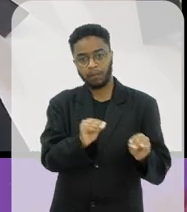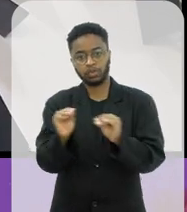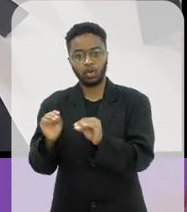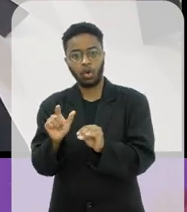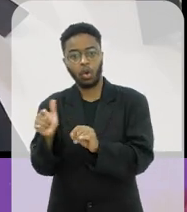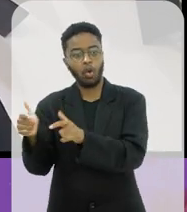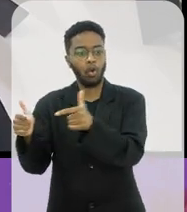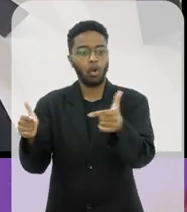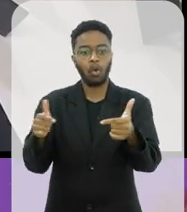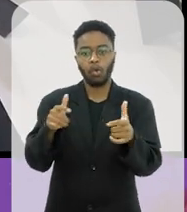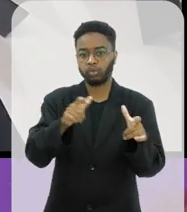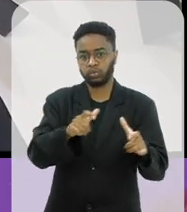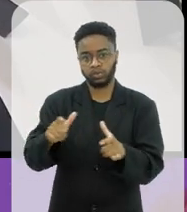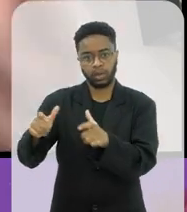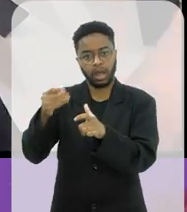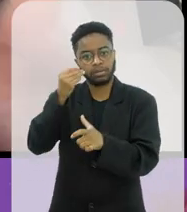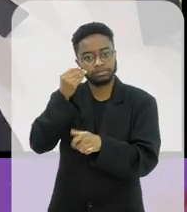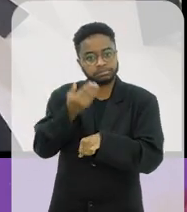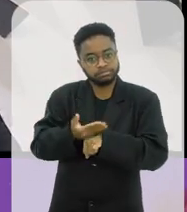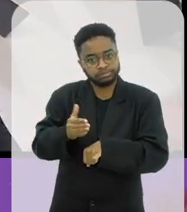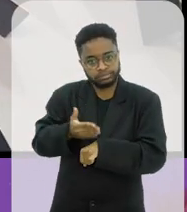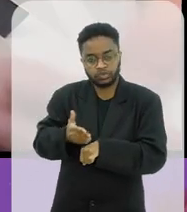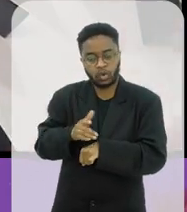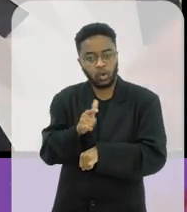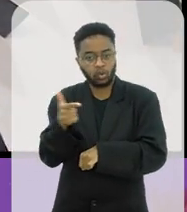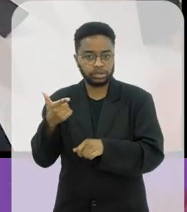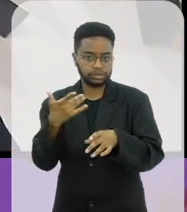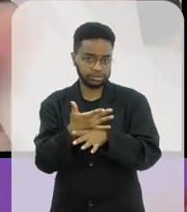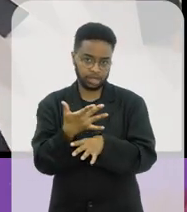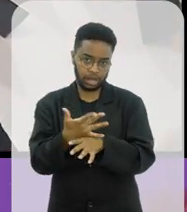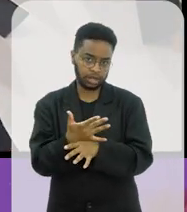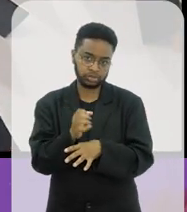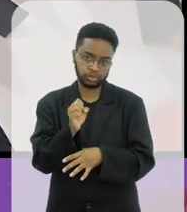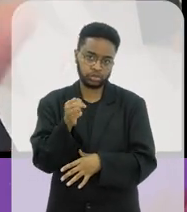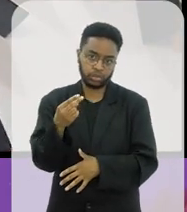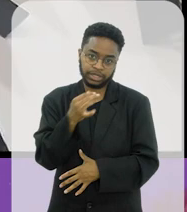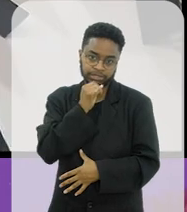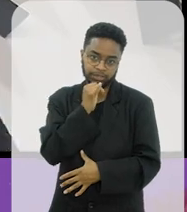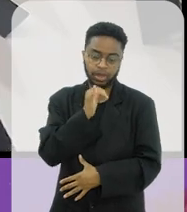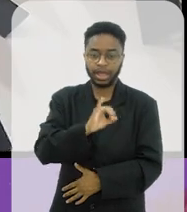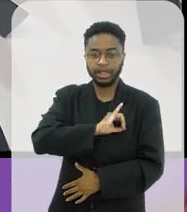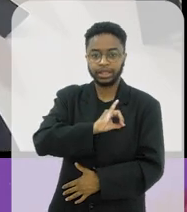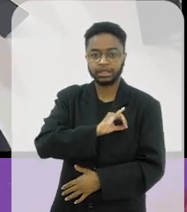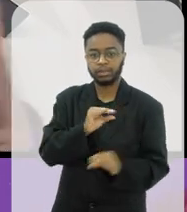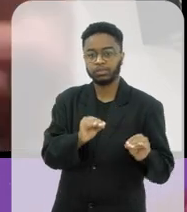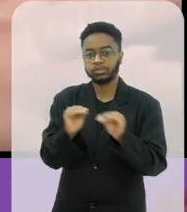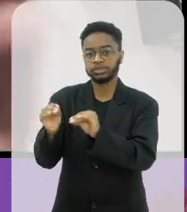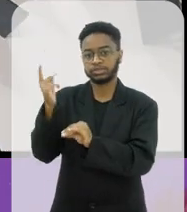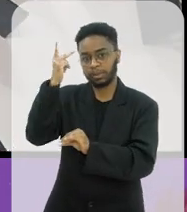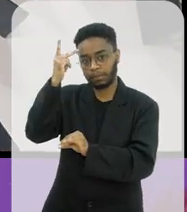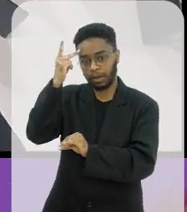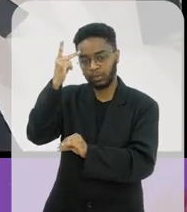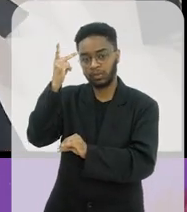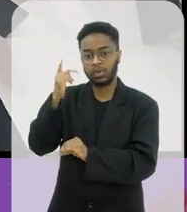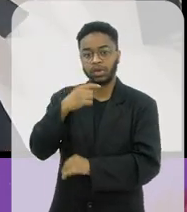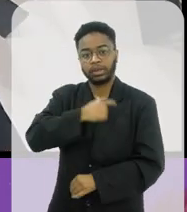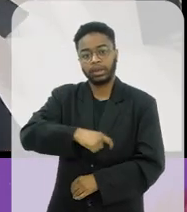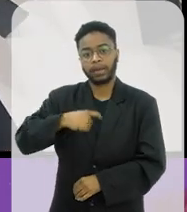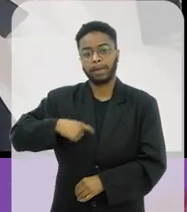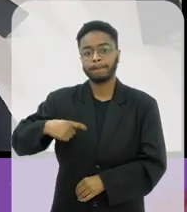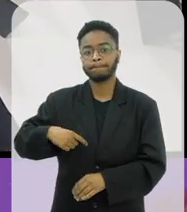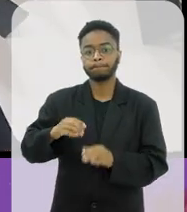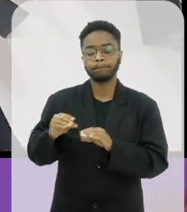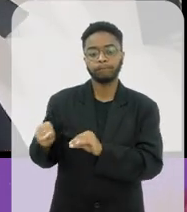né, para outras localizações, outras cidades, por exemplo, o Internacional para São Paulo, o Grêmio para